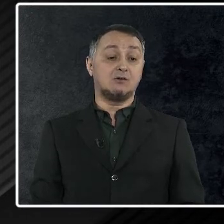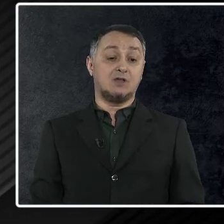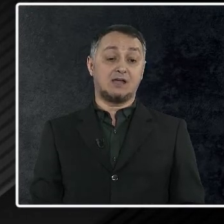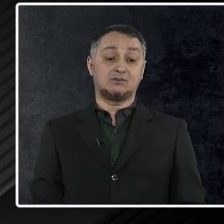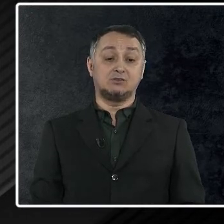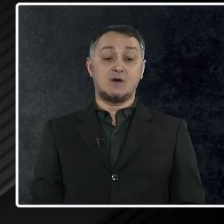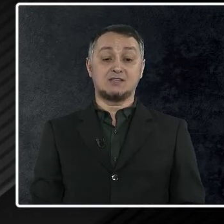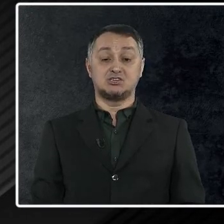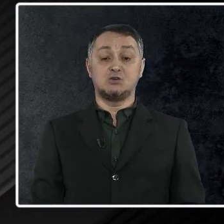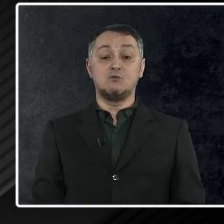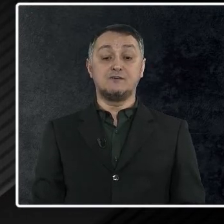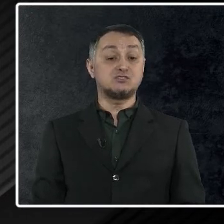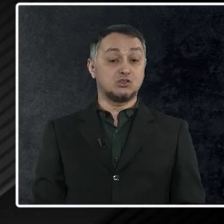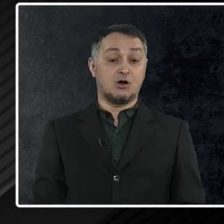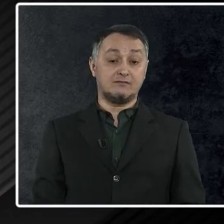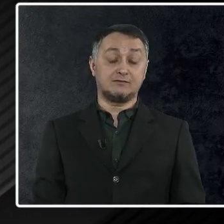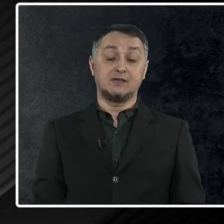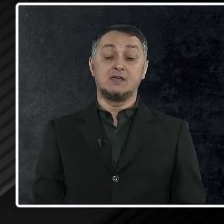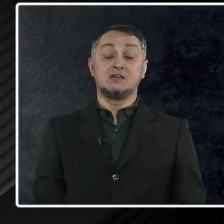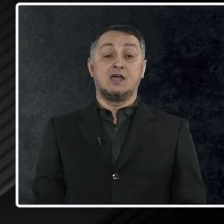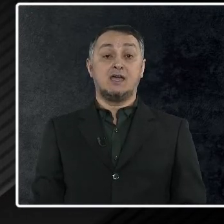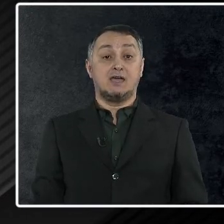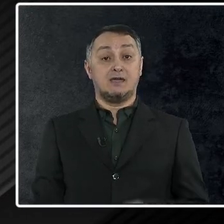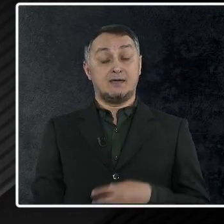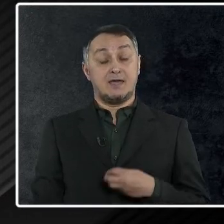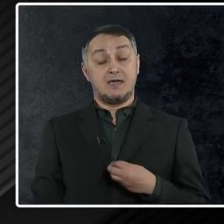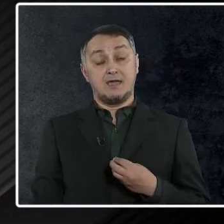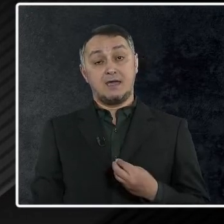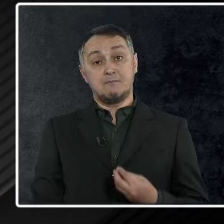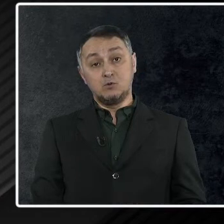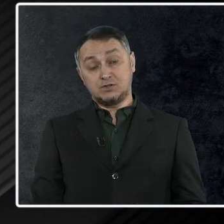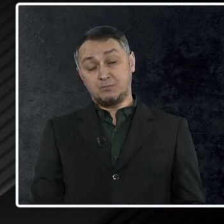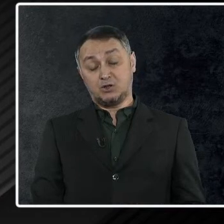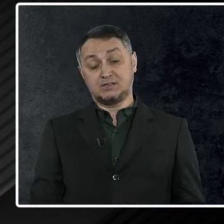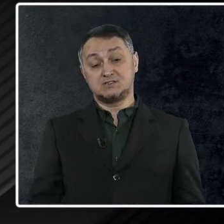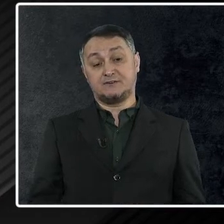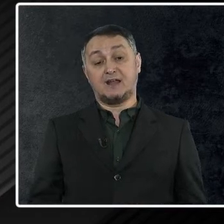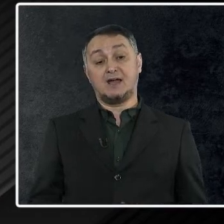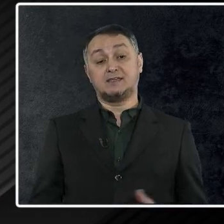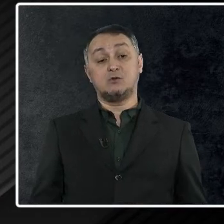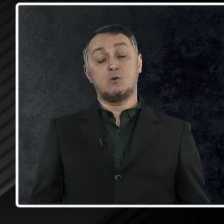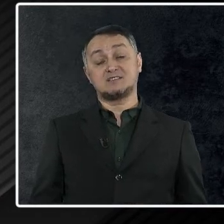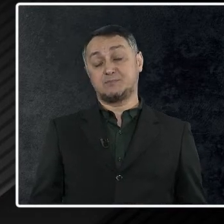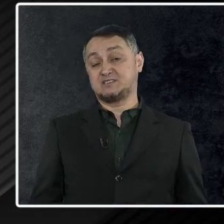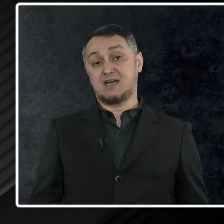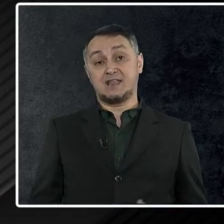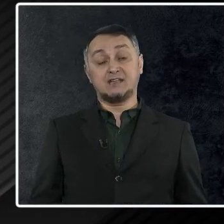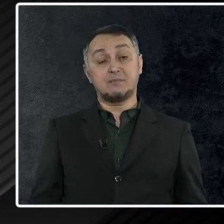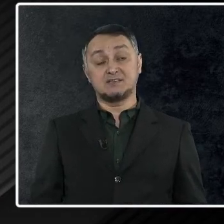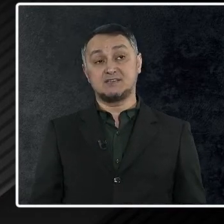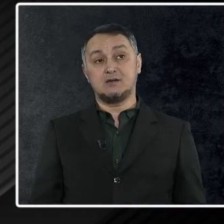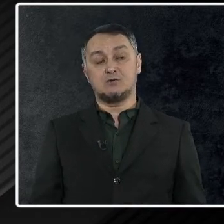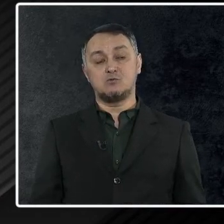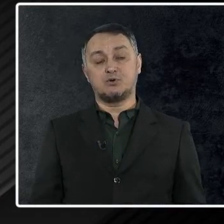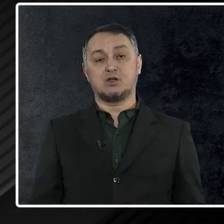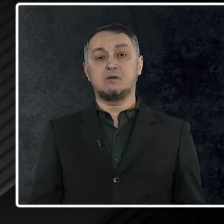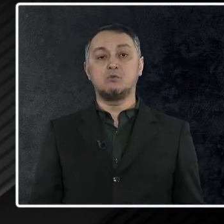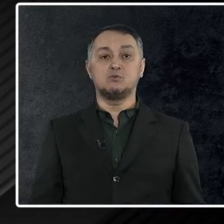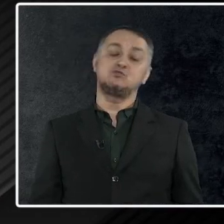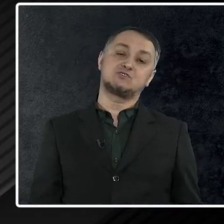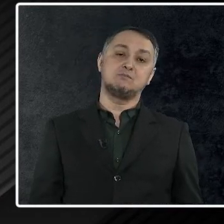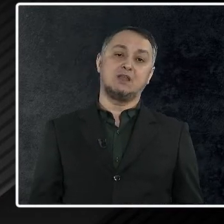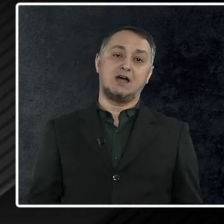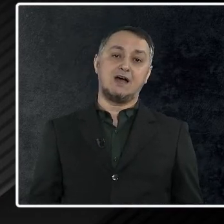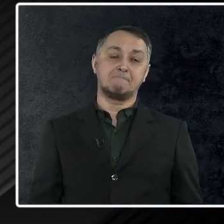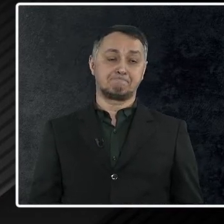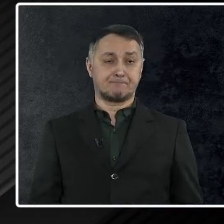está regulado aí no artigo 29. É muito importante falar que o SPCA nada mais é que um programa